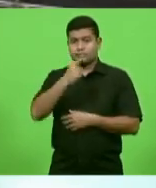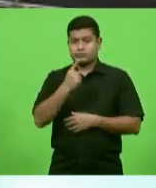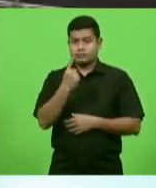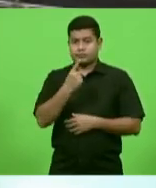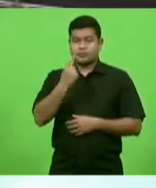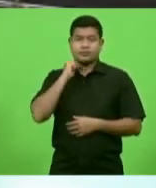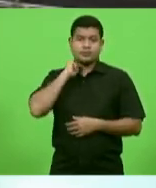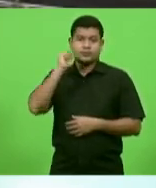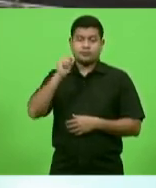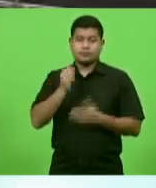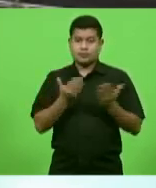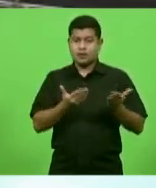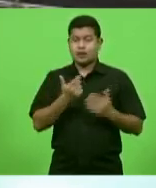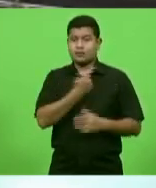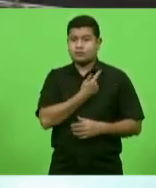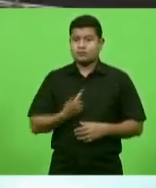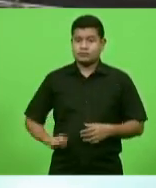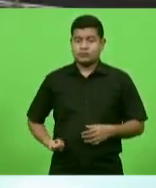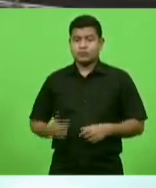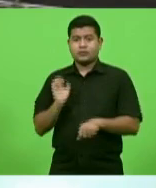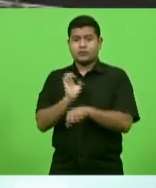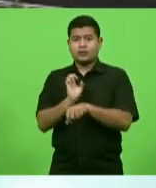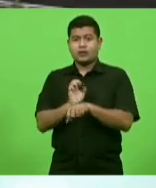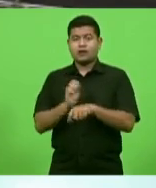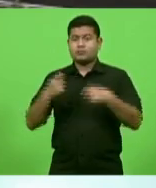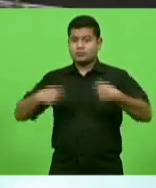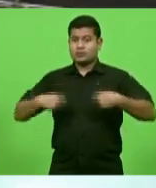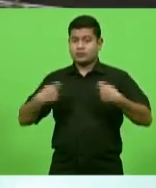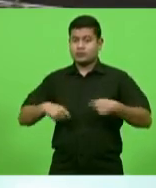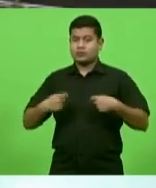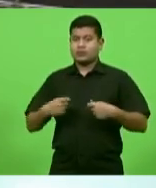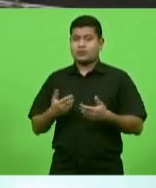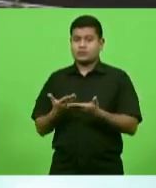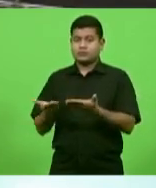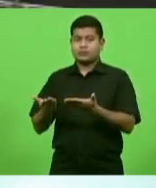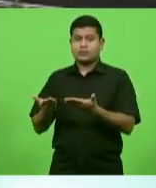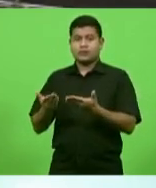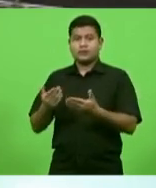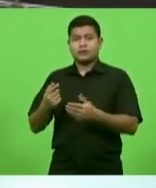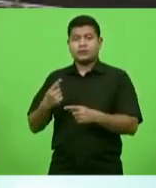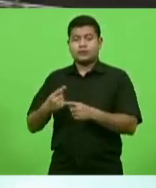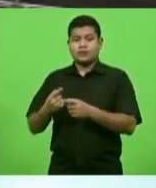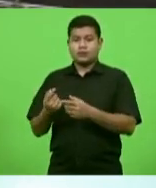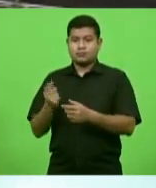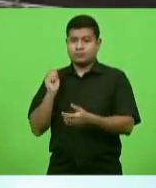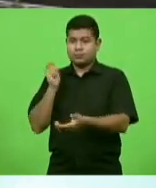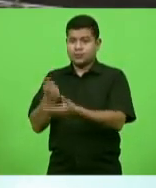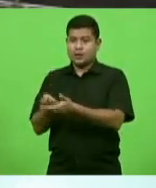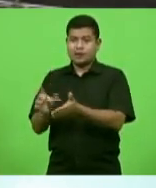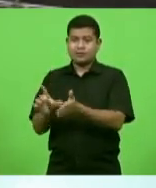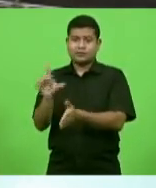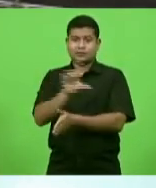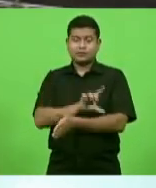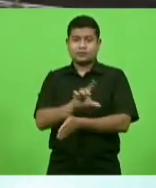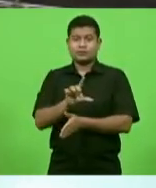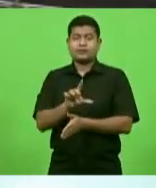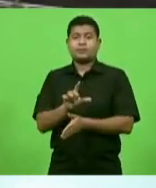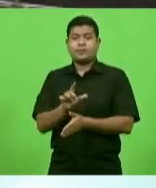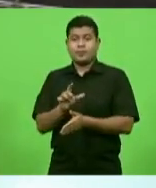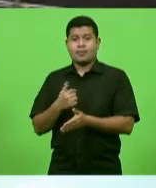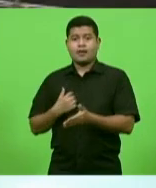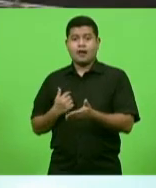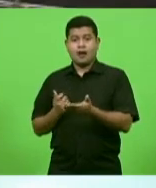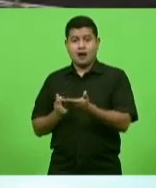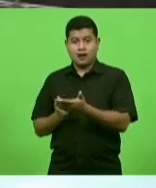primeiro.de Abril o governo do estado tinha ciência de que essa necessidade imposta pelo mercado de pagamento antecipado para